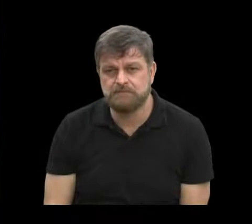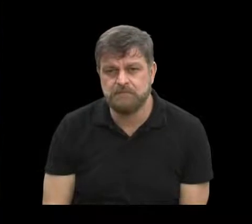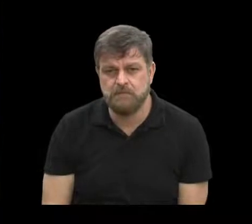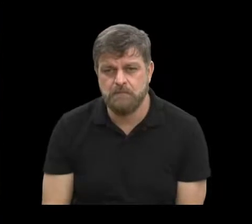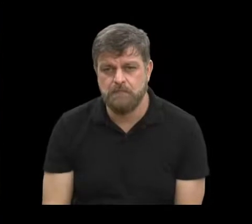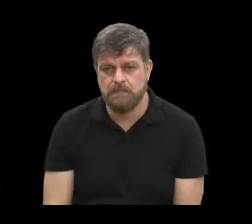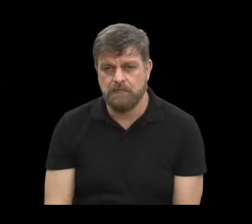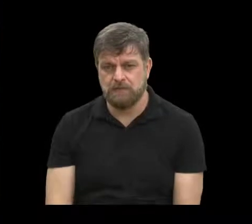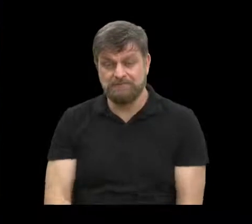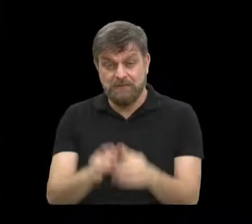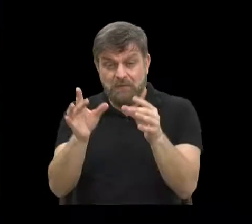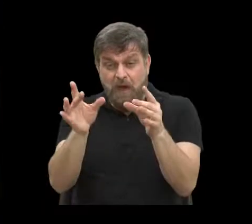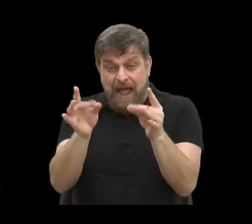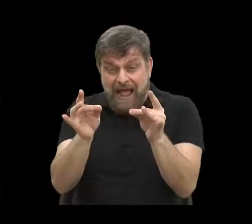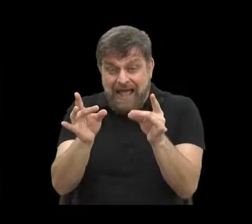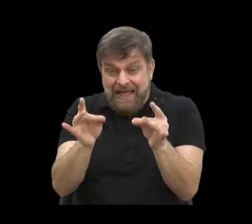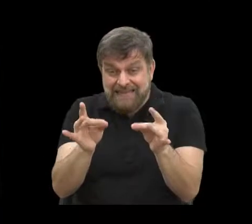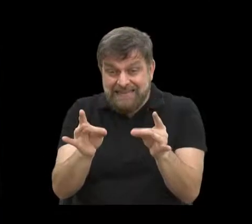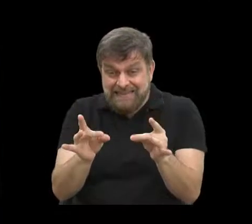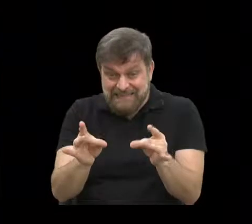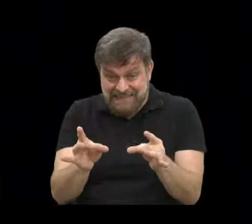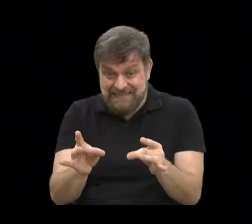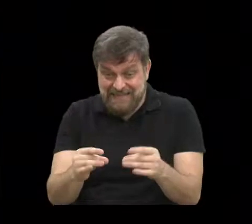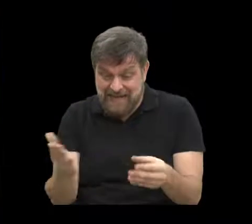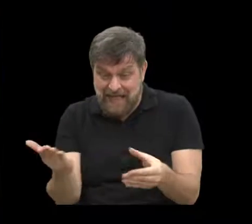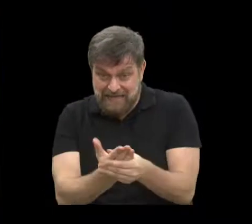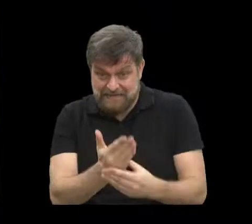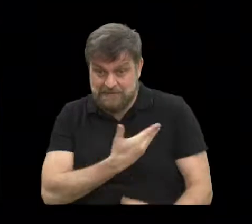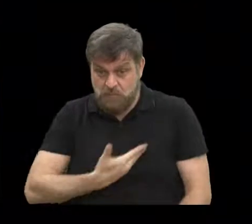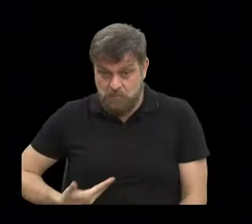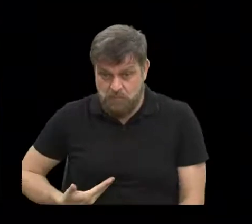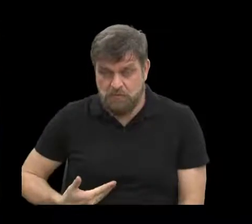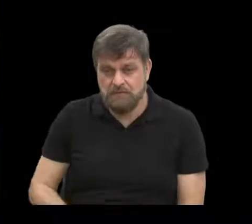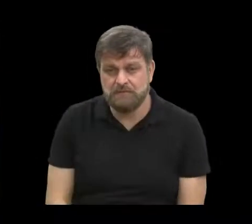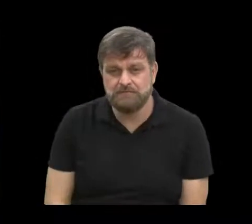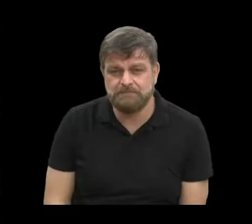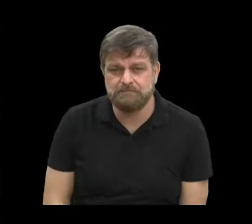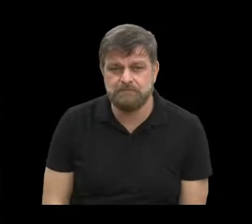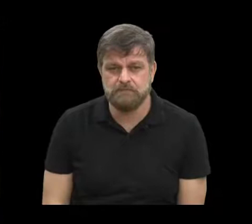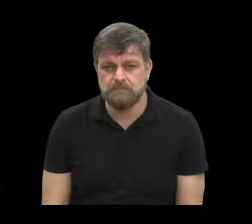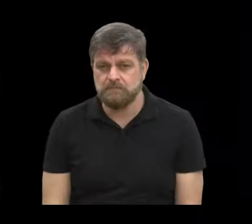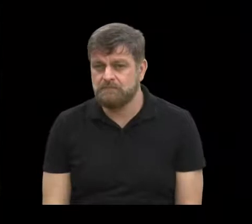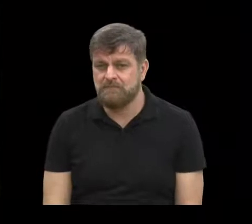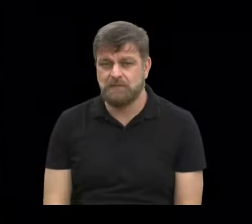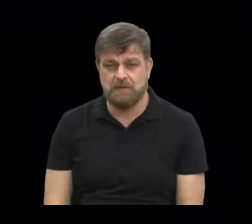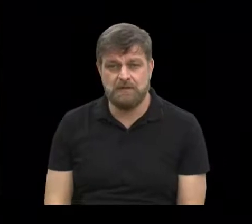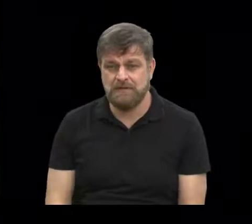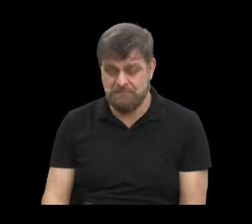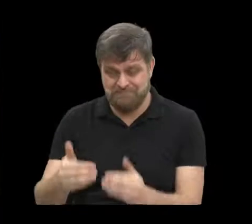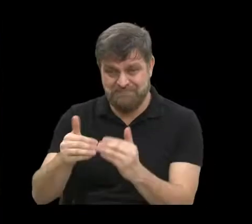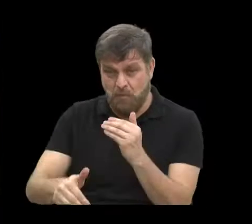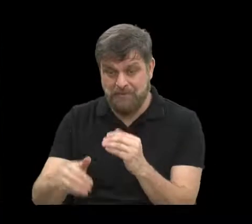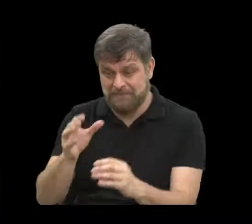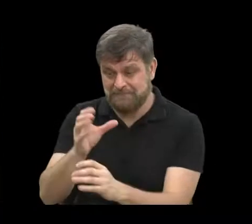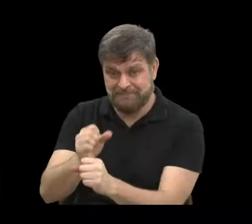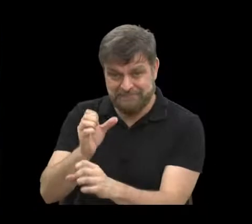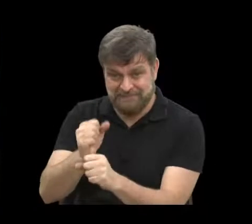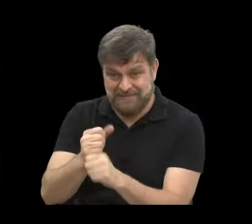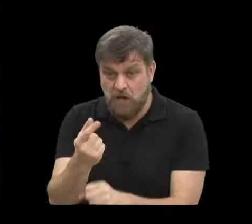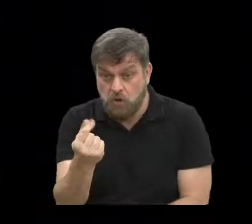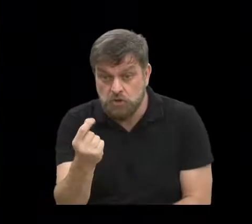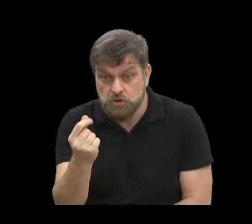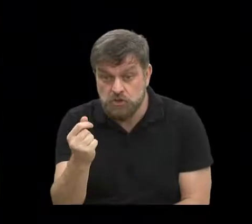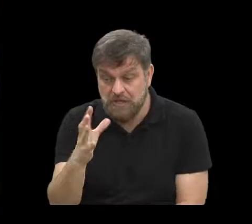Que vou entrar em detalhes na ação civil pública para vocês. Não são contados ainda sobre renda familiar,